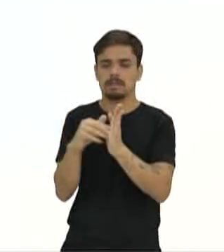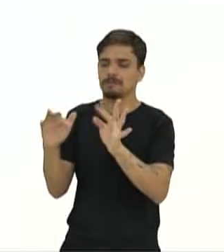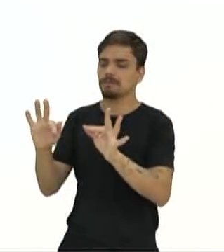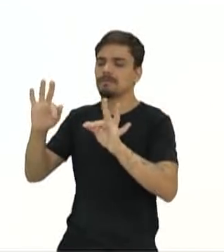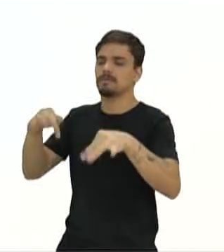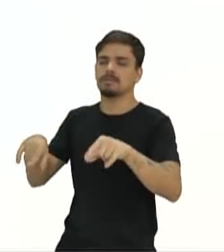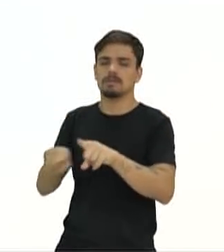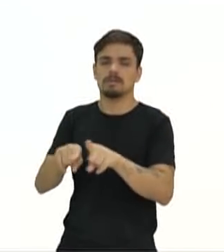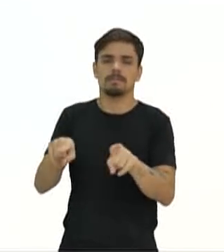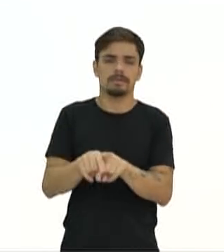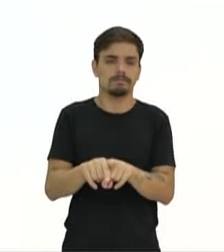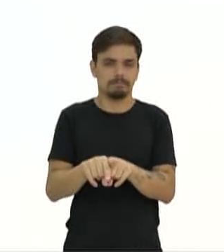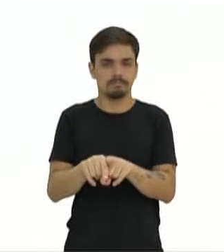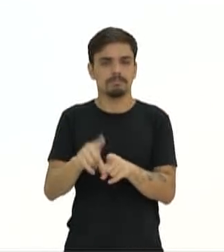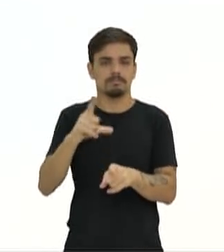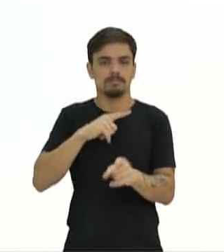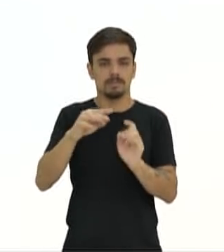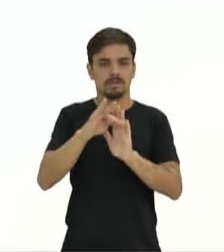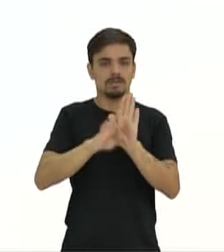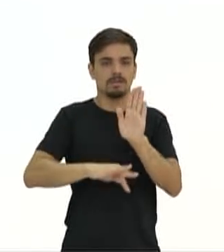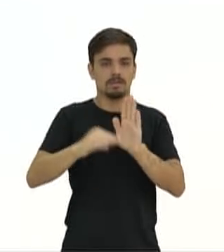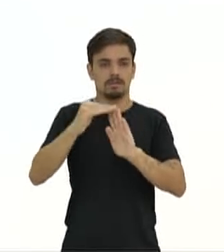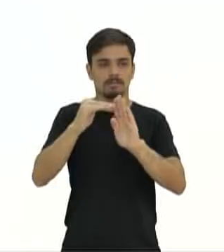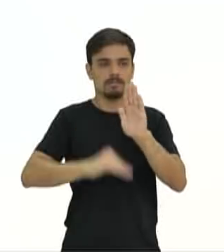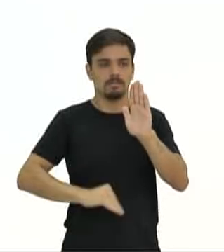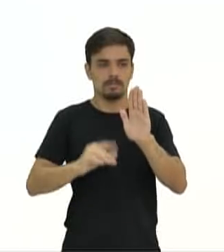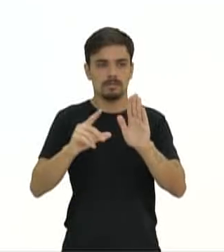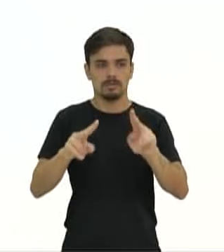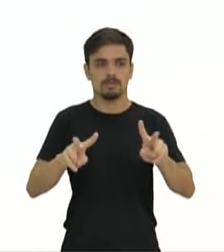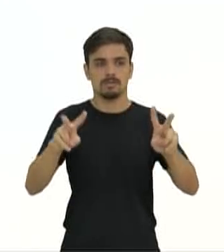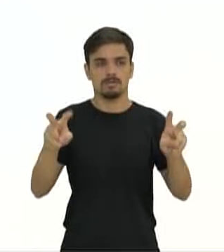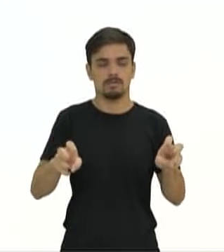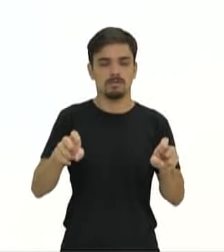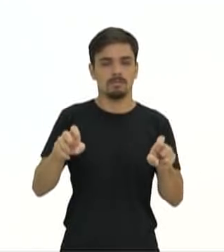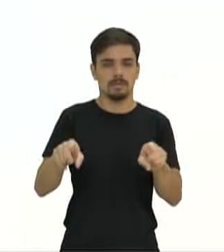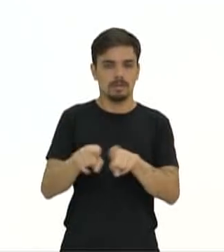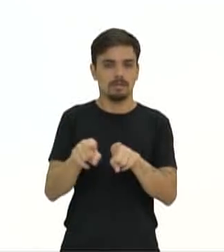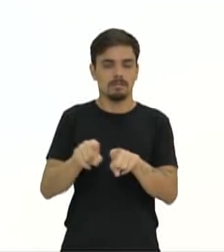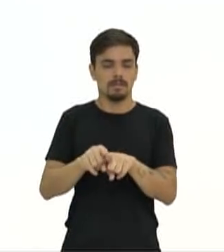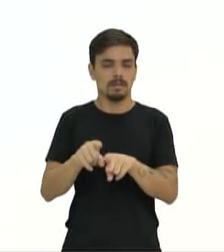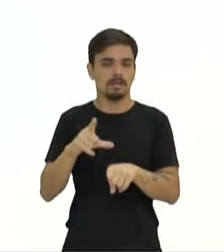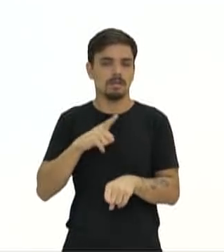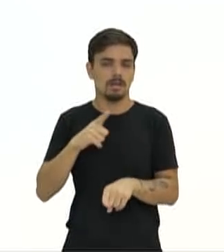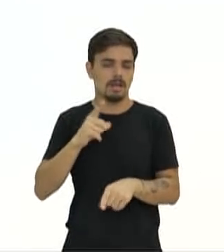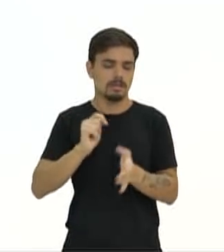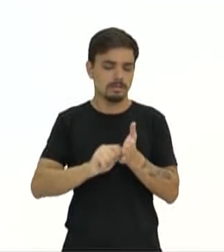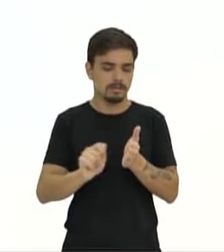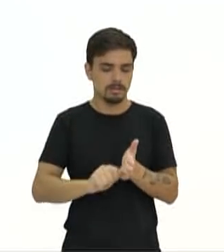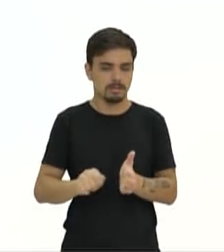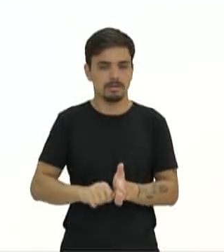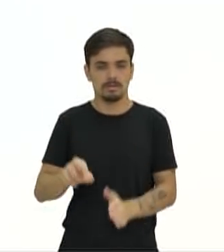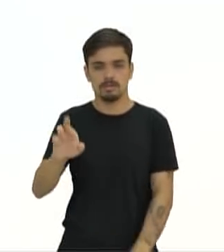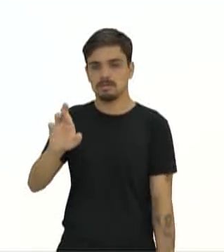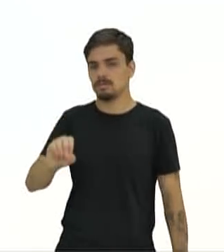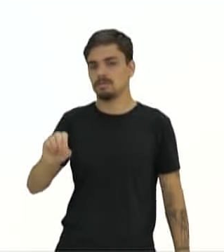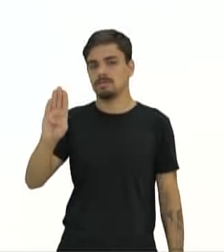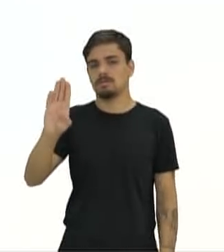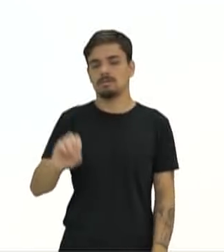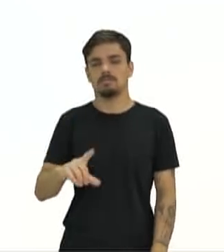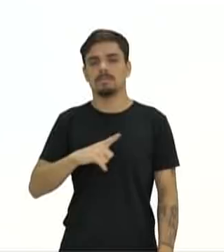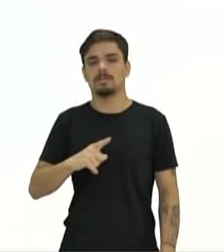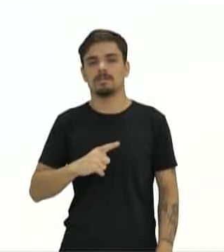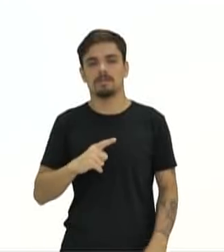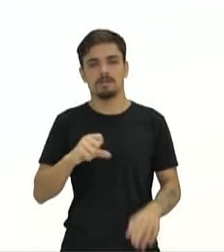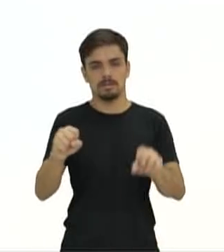o texto abaixo, então vai trazer um texto mais para baixo, sobre o tema da liberdade de expressão foi escrito por um robô alimentado